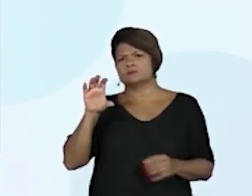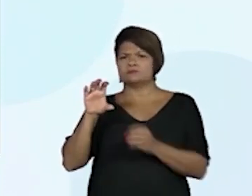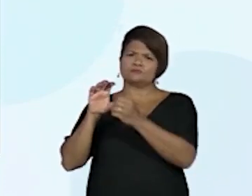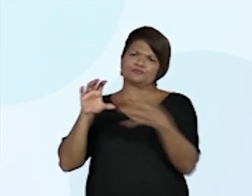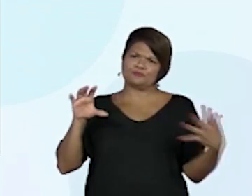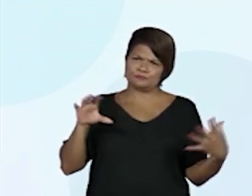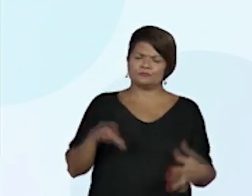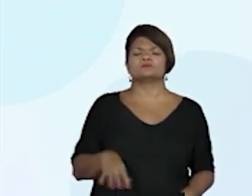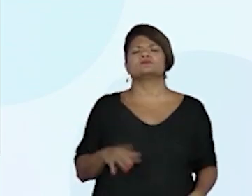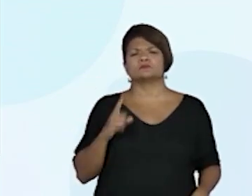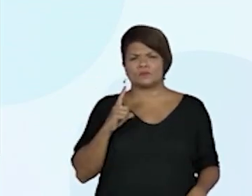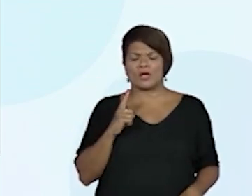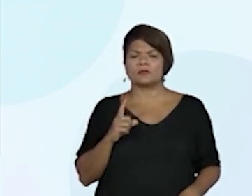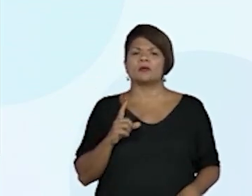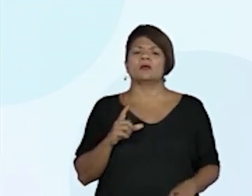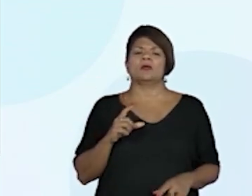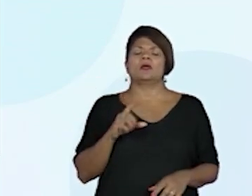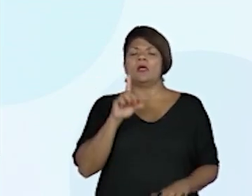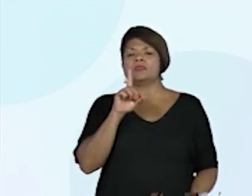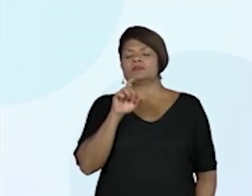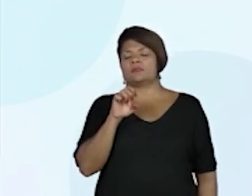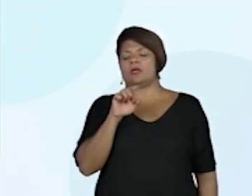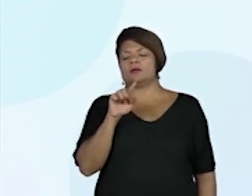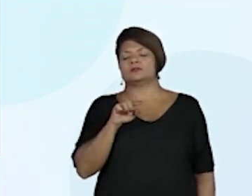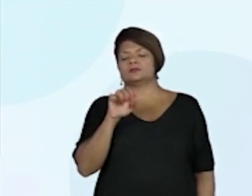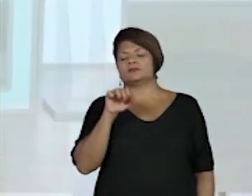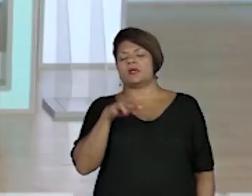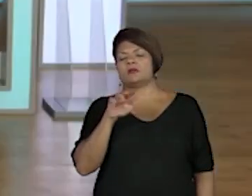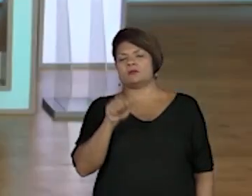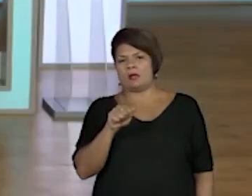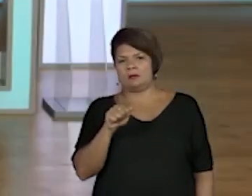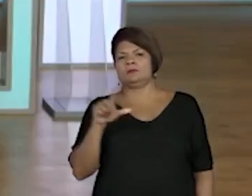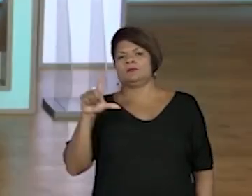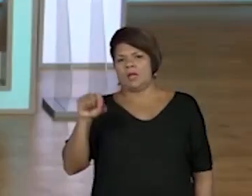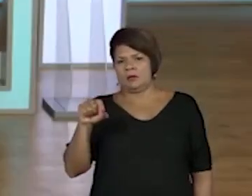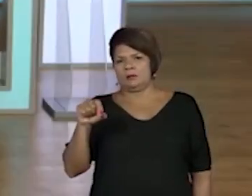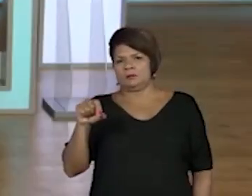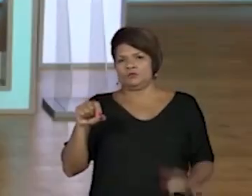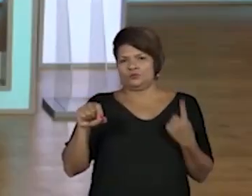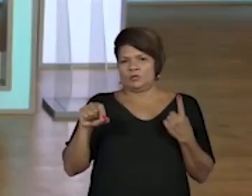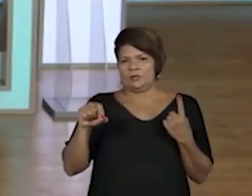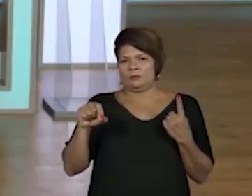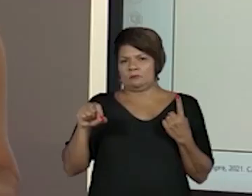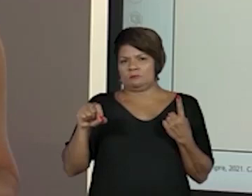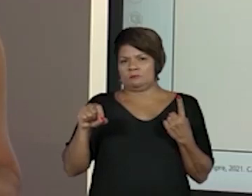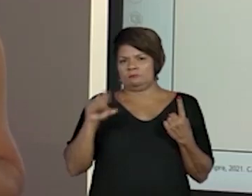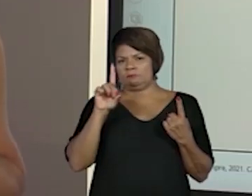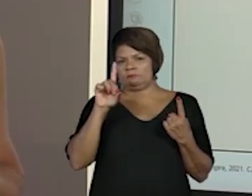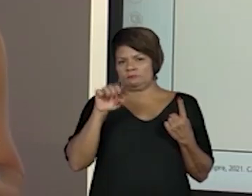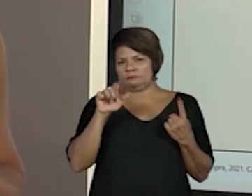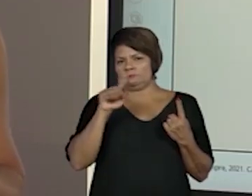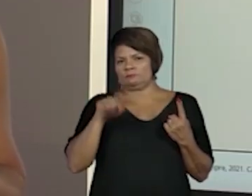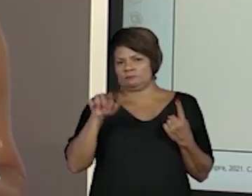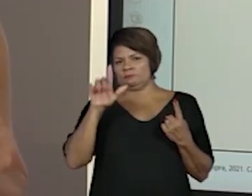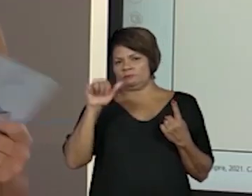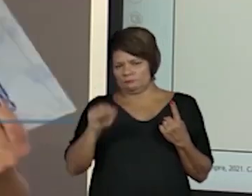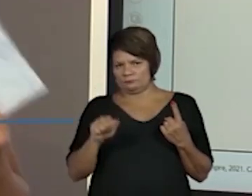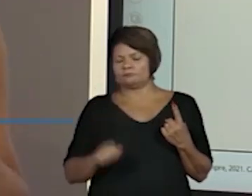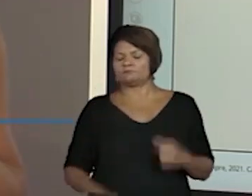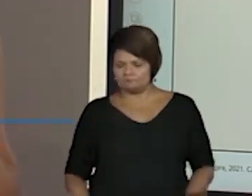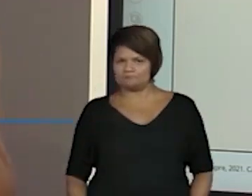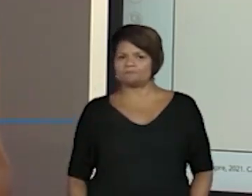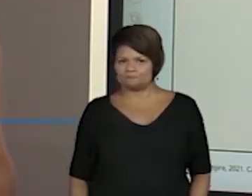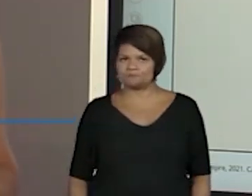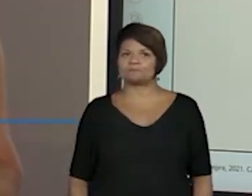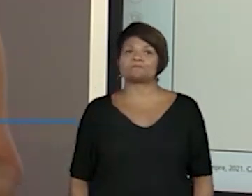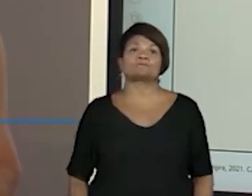dezena mais dezena mais dezena, porque 10 a gente forma uma dezena, certo? Então